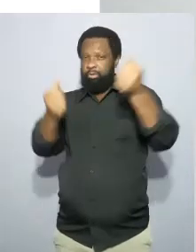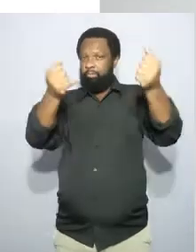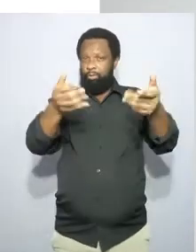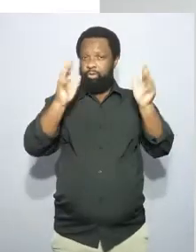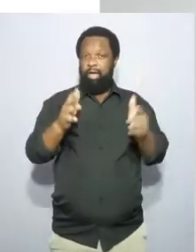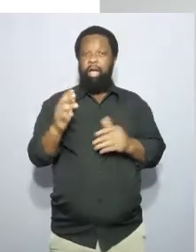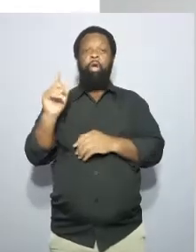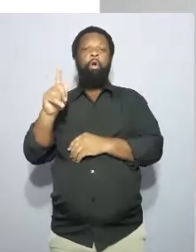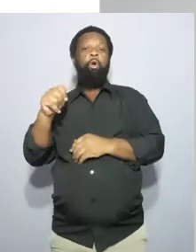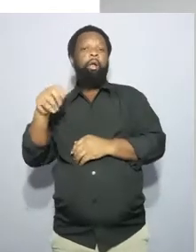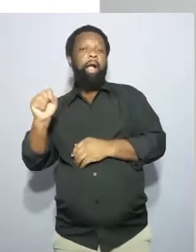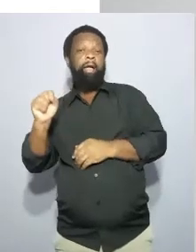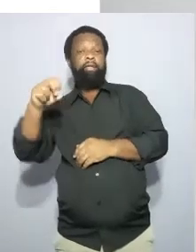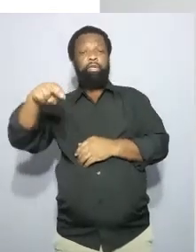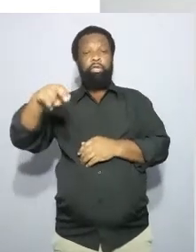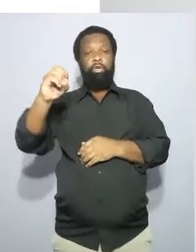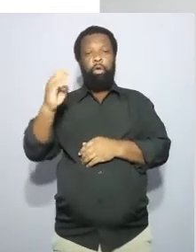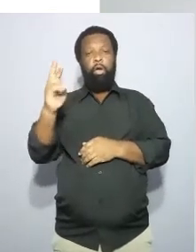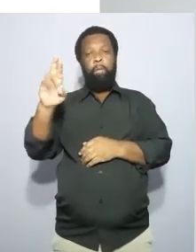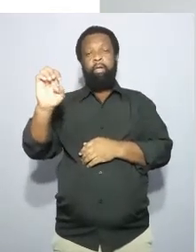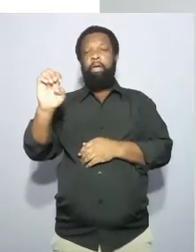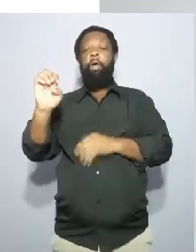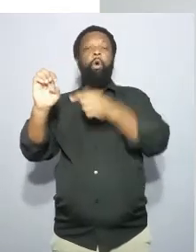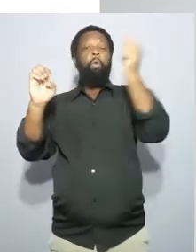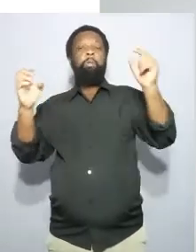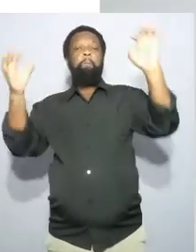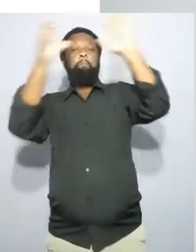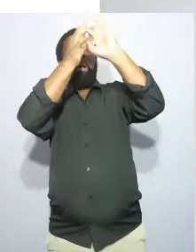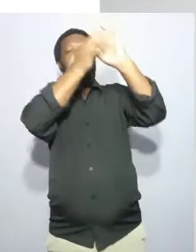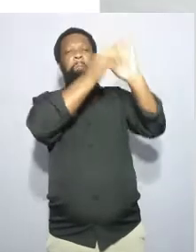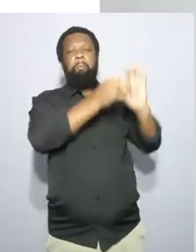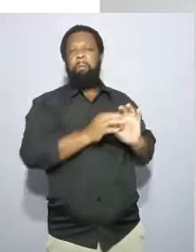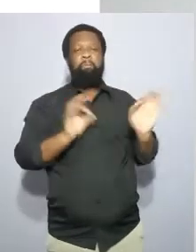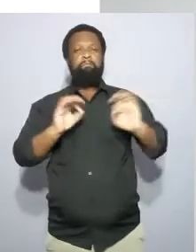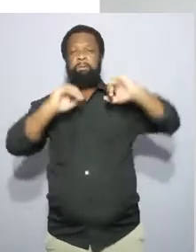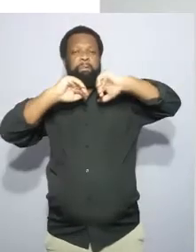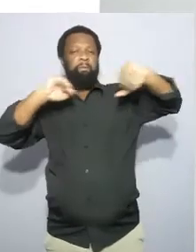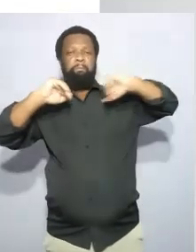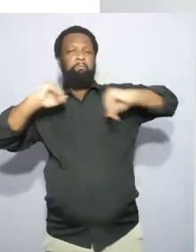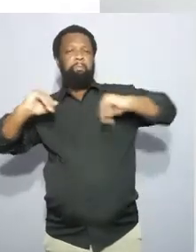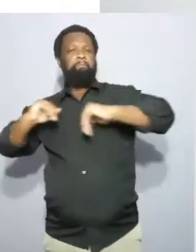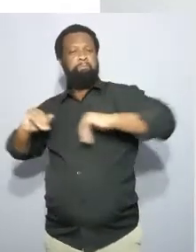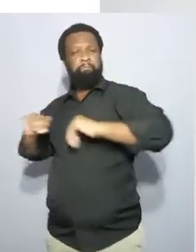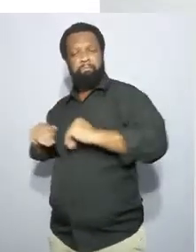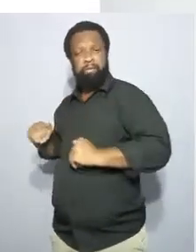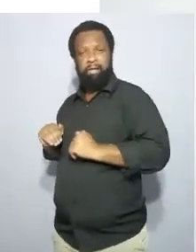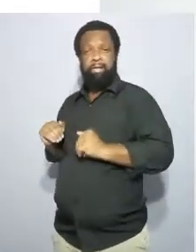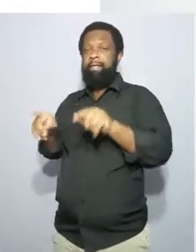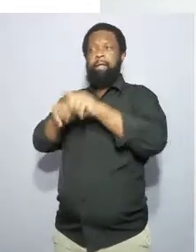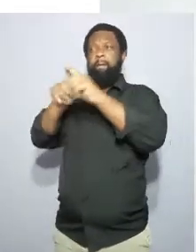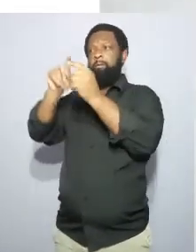natureza, não se ligam a outros átomos, nem do mesmo elemento, nem de elementos químicos diferentes.